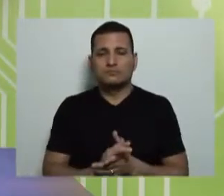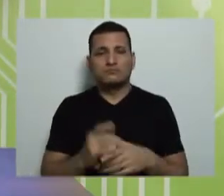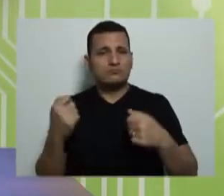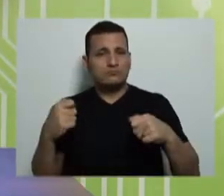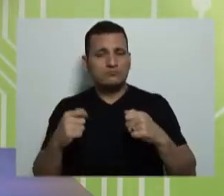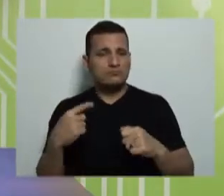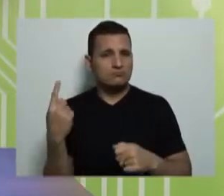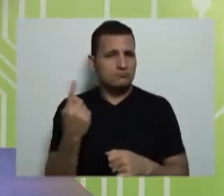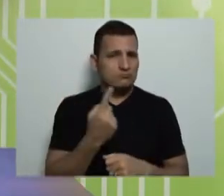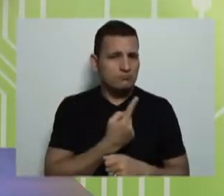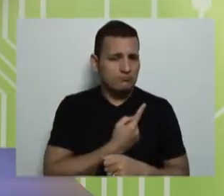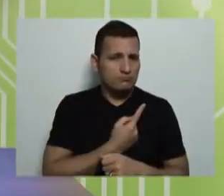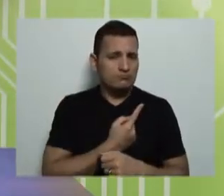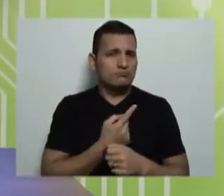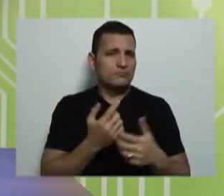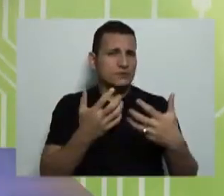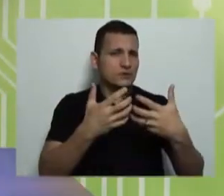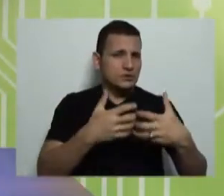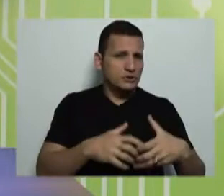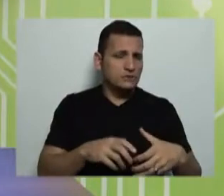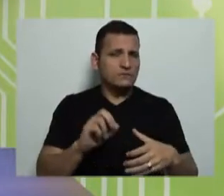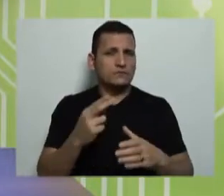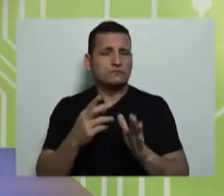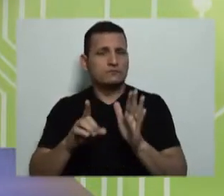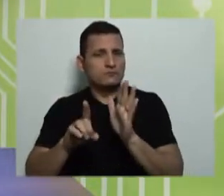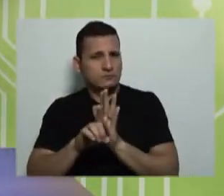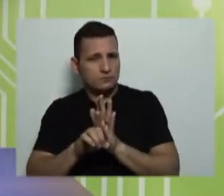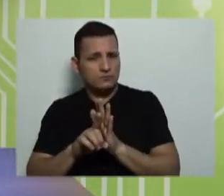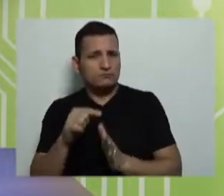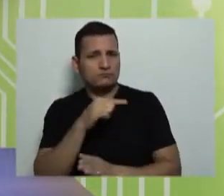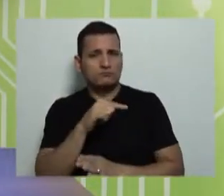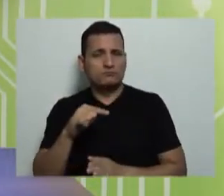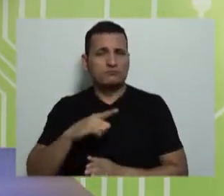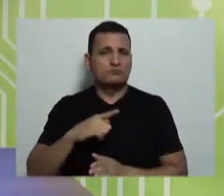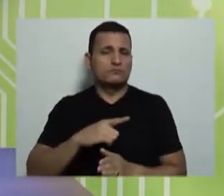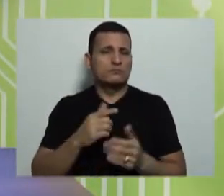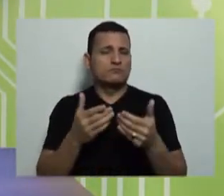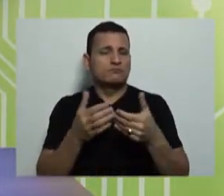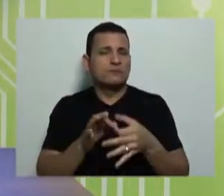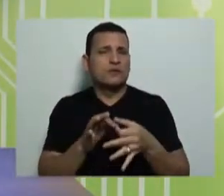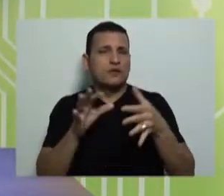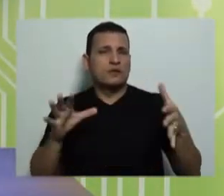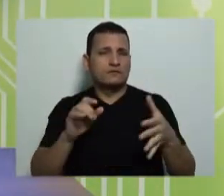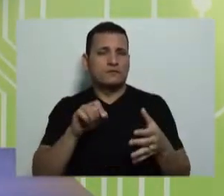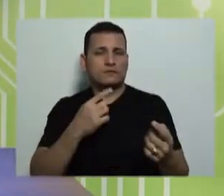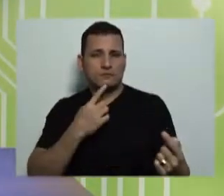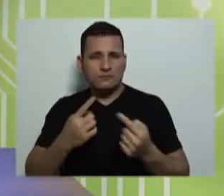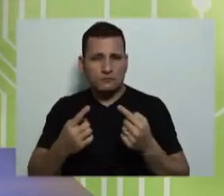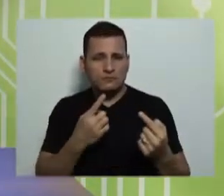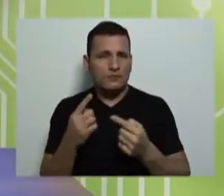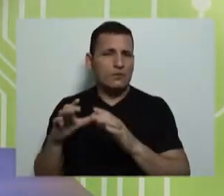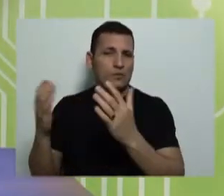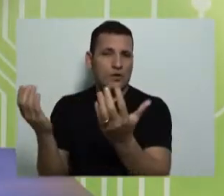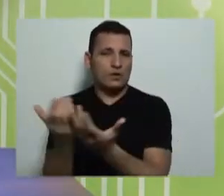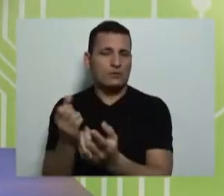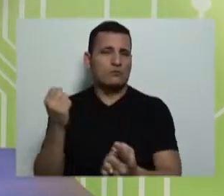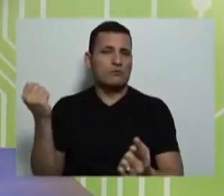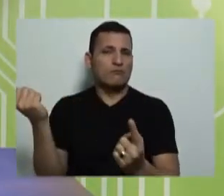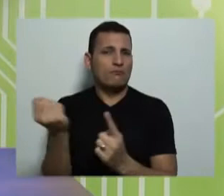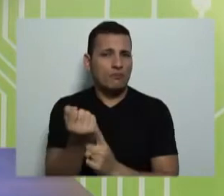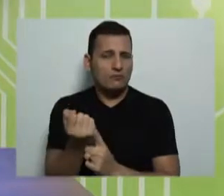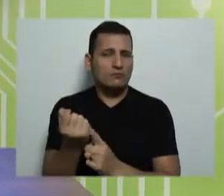como o SEDUC, também estejam de portas abertas para dialogar com a comunidade, com a sociedade, para